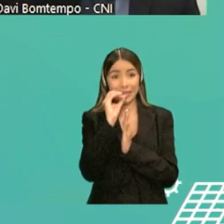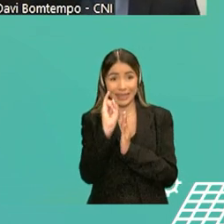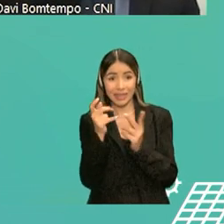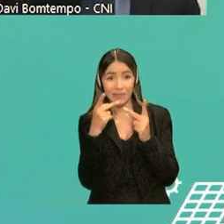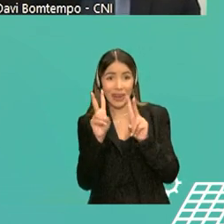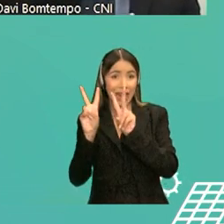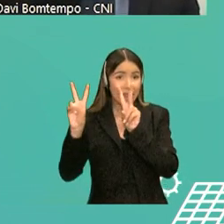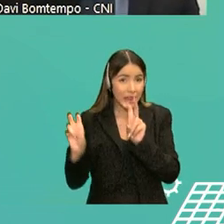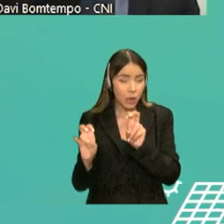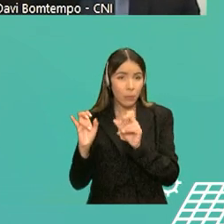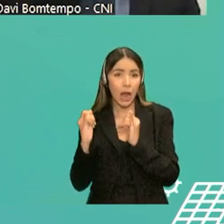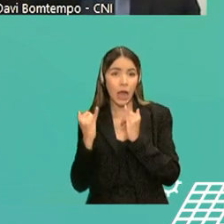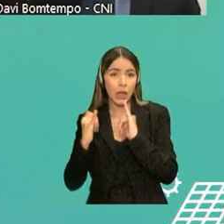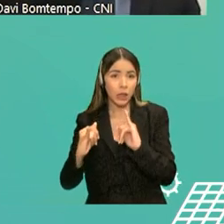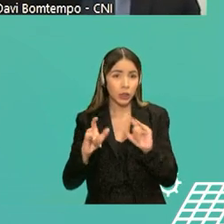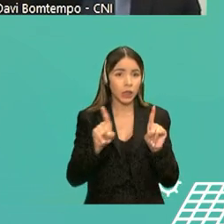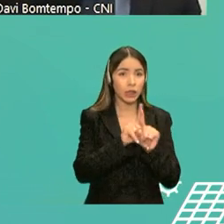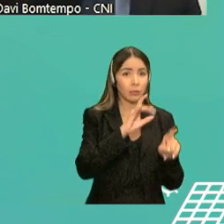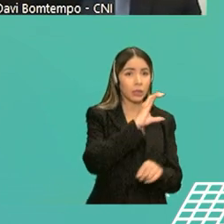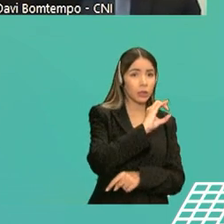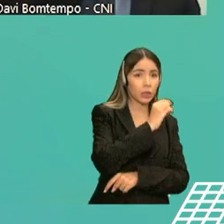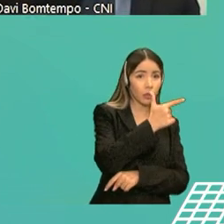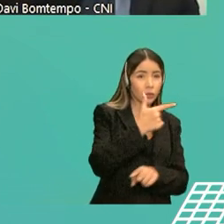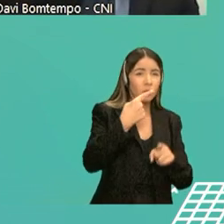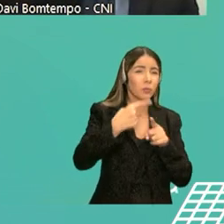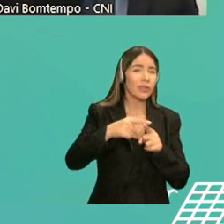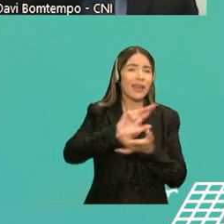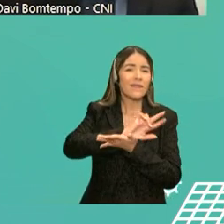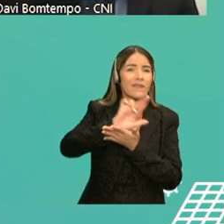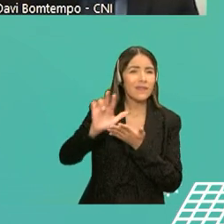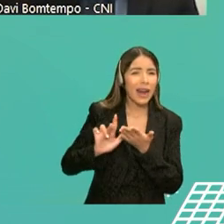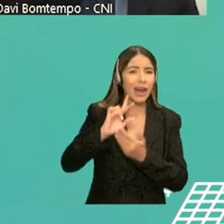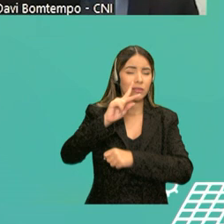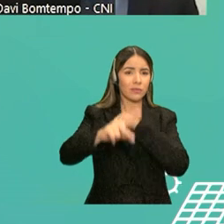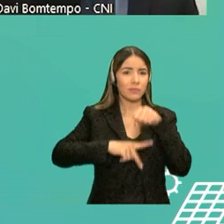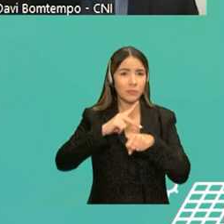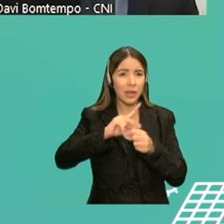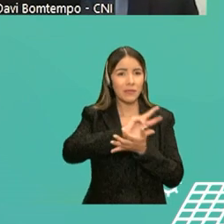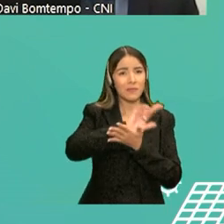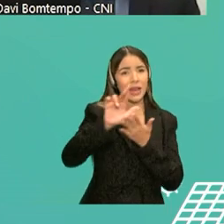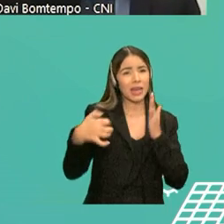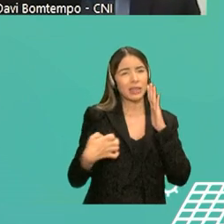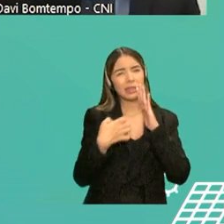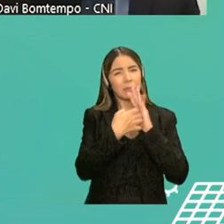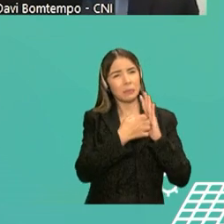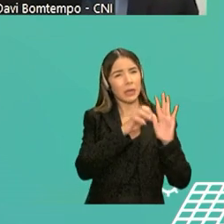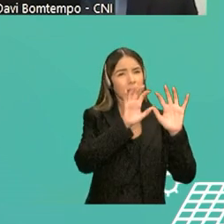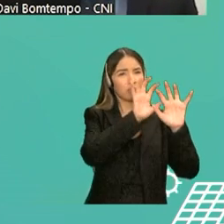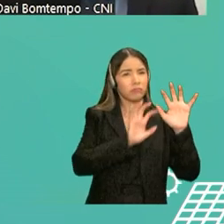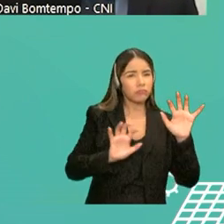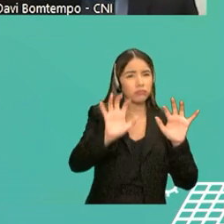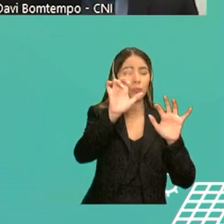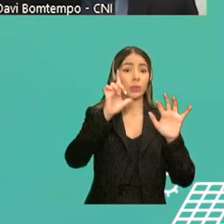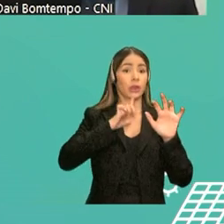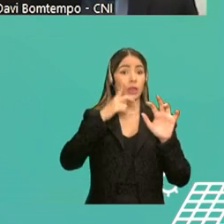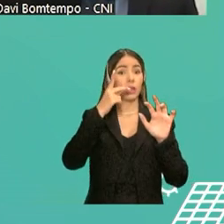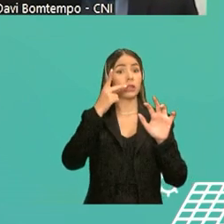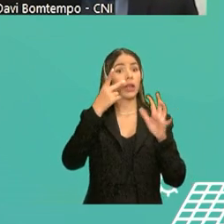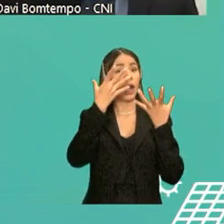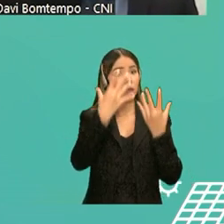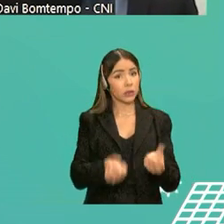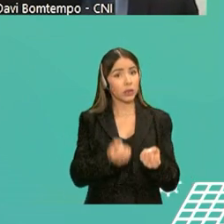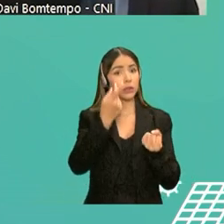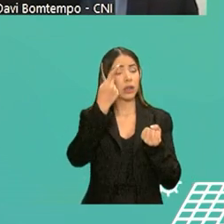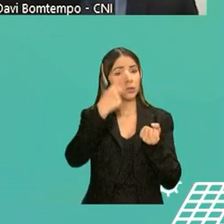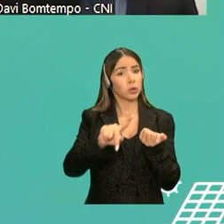né? Principalmente quando vários países, várias empresas, várias regiões vêm assumindo seus compromissos, né, de carbono